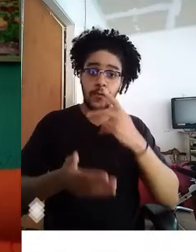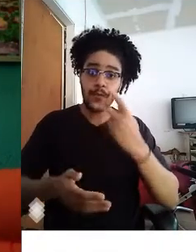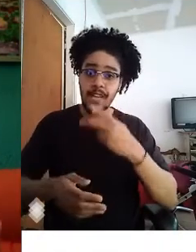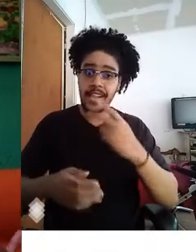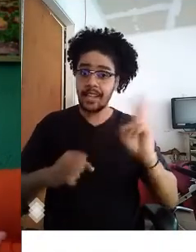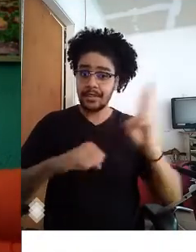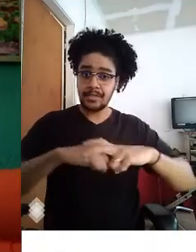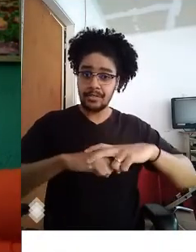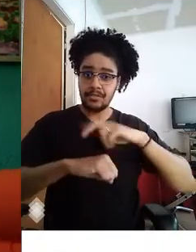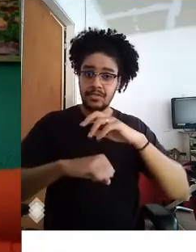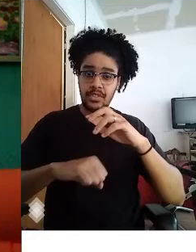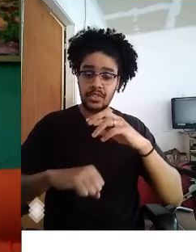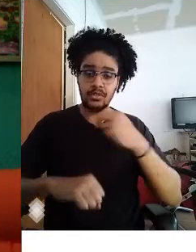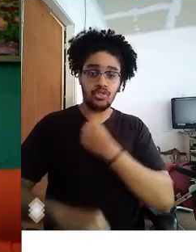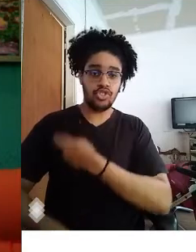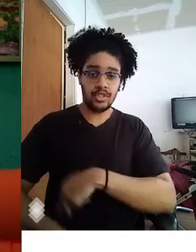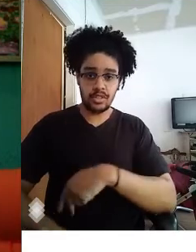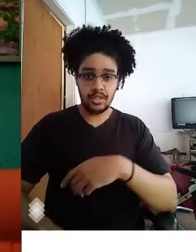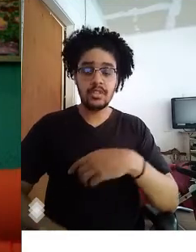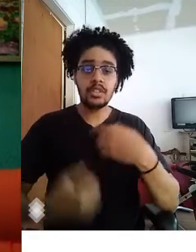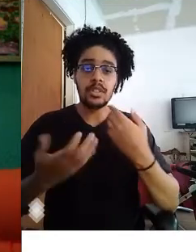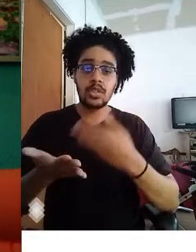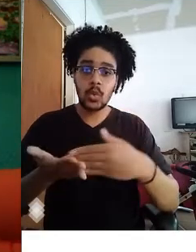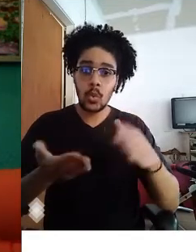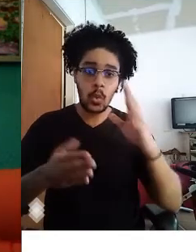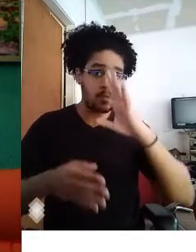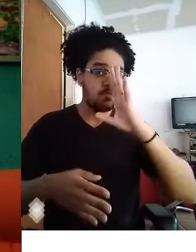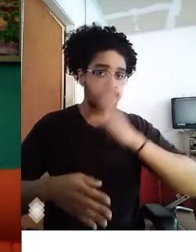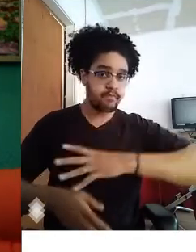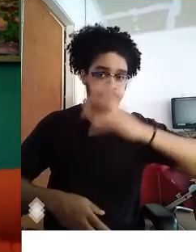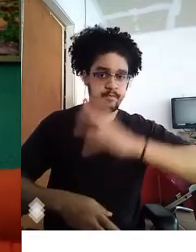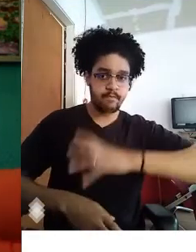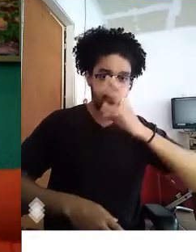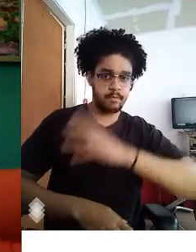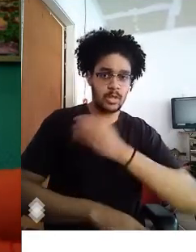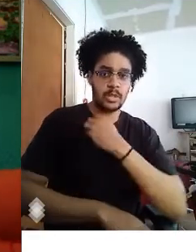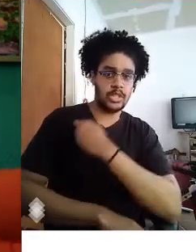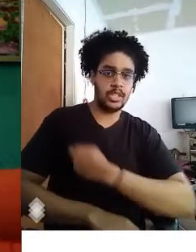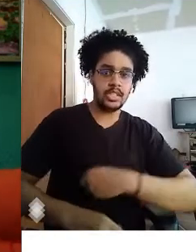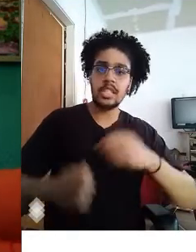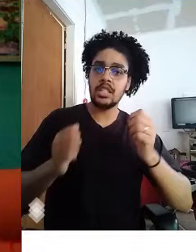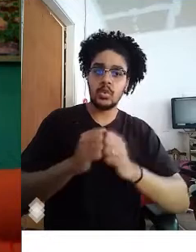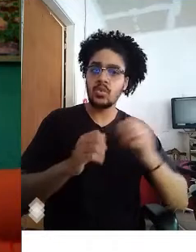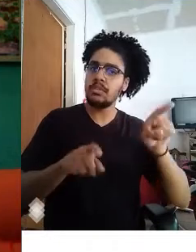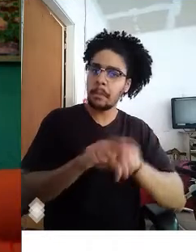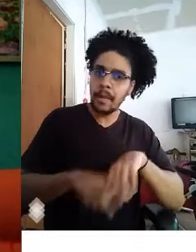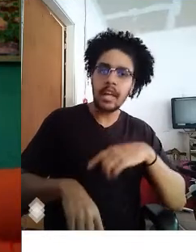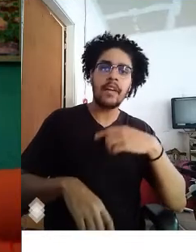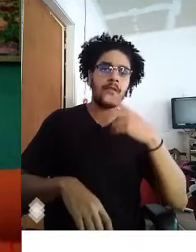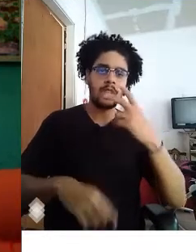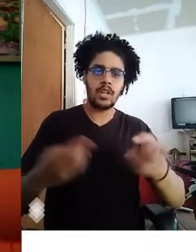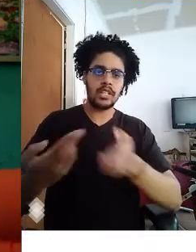do governo, o staff do presidente, o seu filho, começam a atacar a China, colocando a China